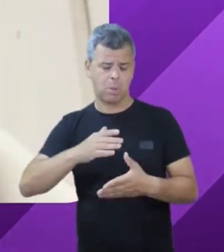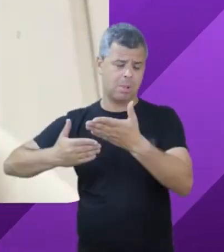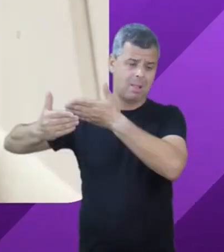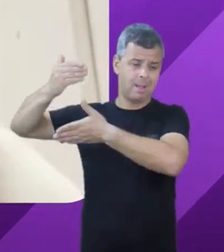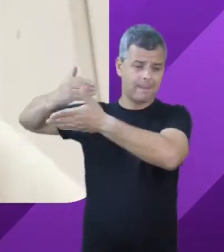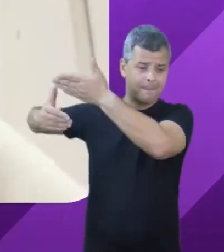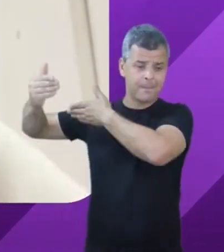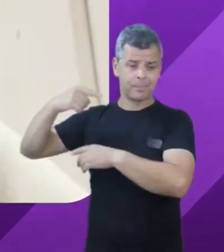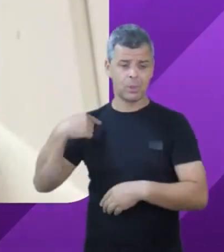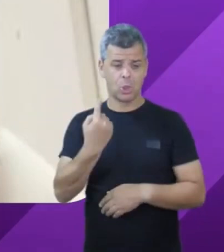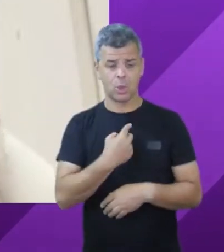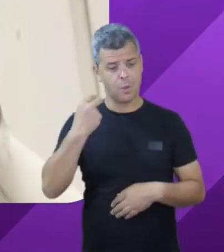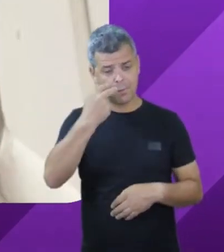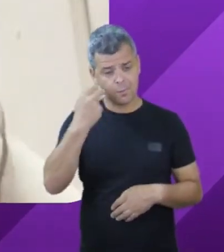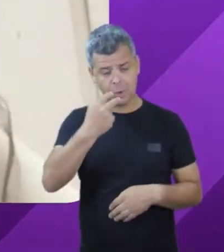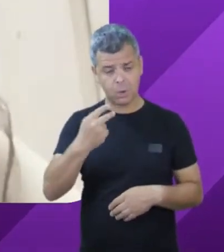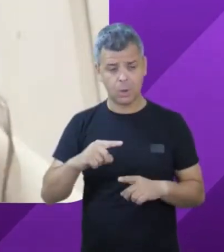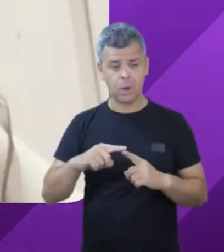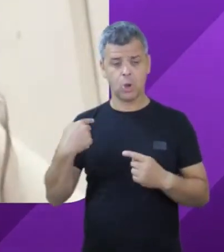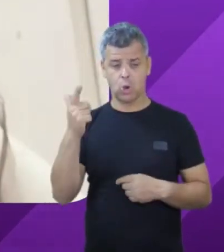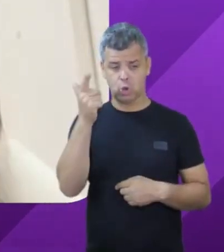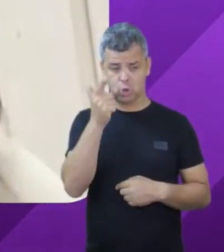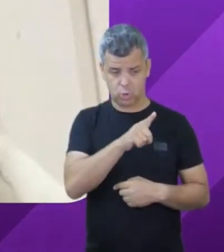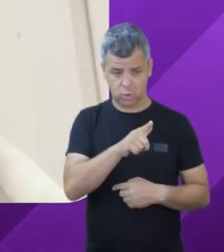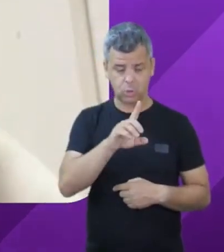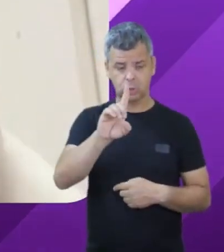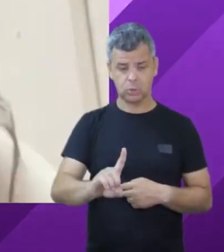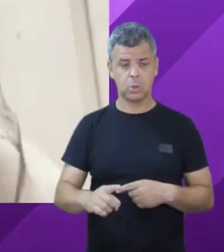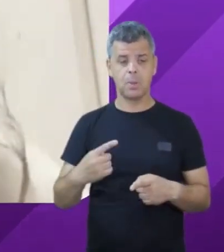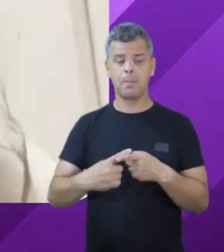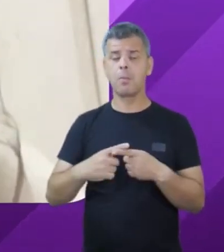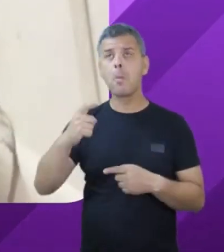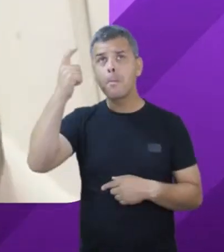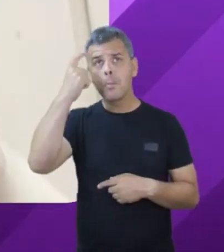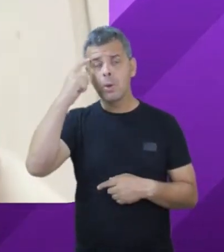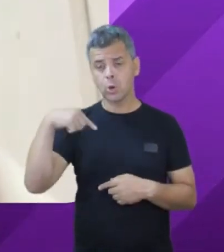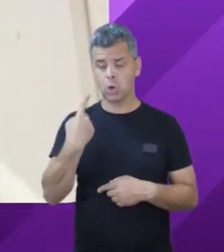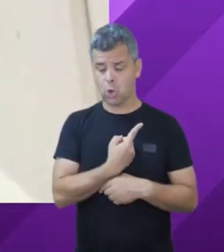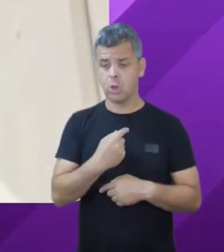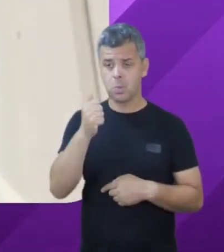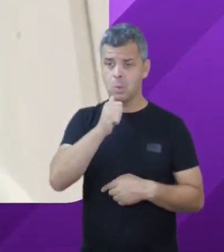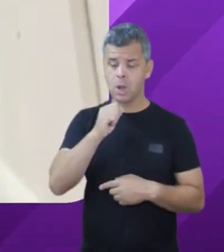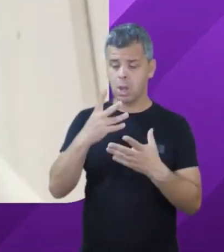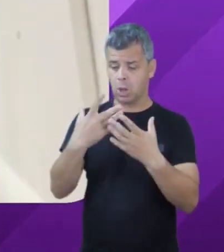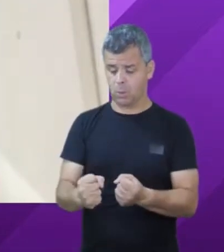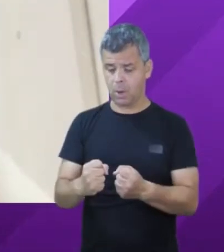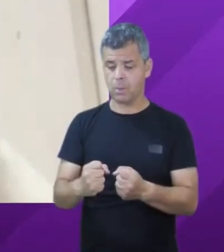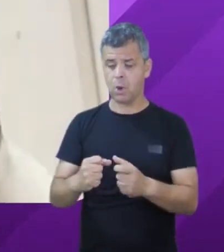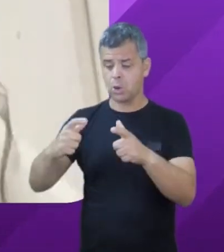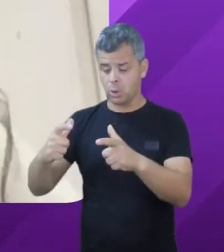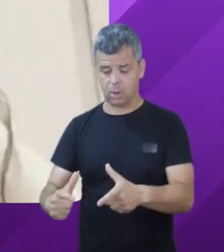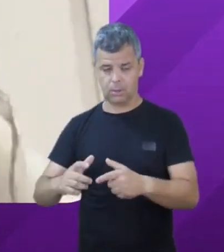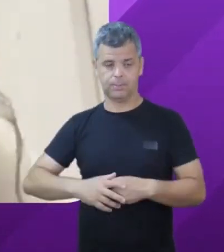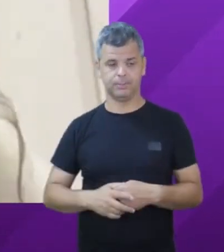tempo, para nós vereadoras não teríamos. E a gente conseguiu conquistar esse direito, porque não foi pensado que nós ocupássemos esse espaço. E a